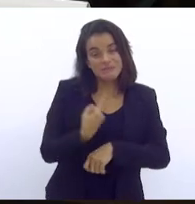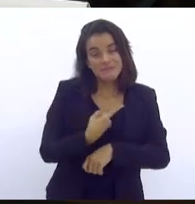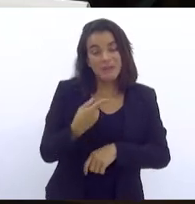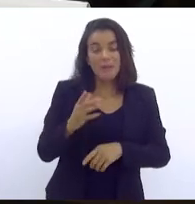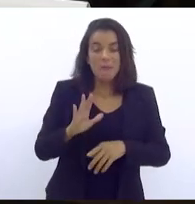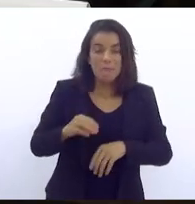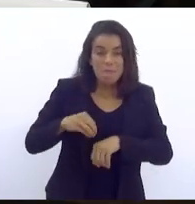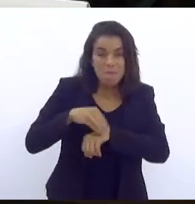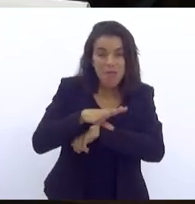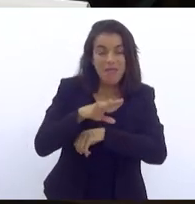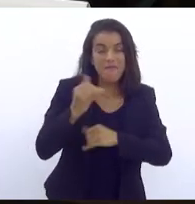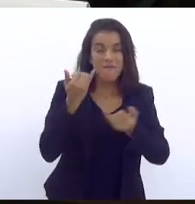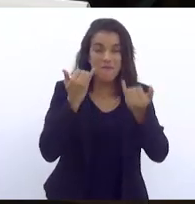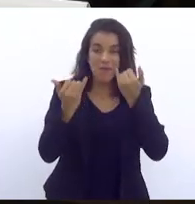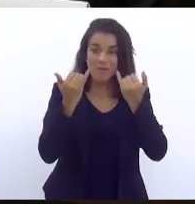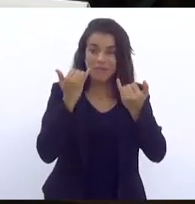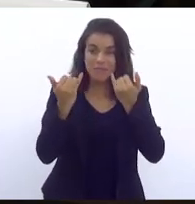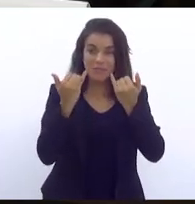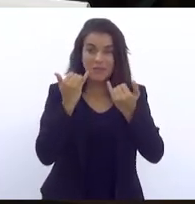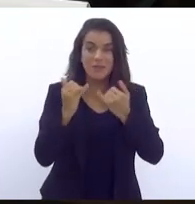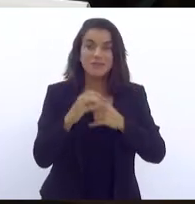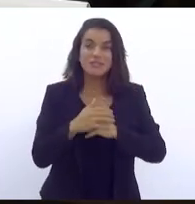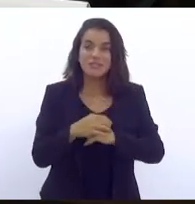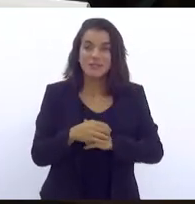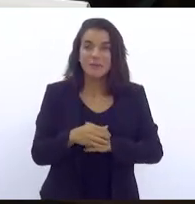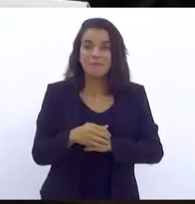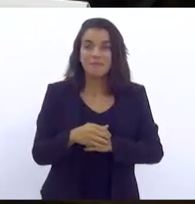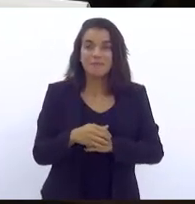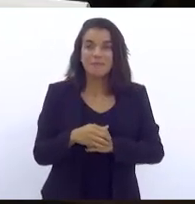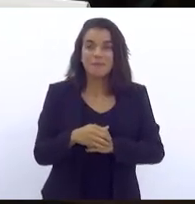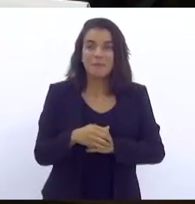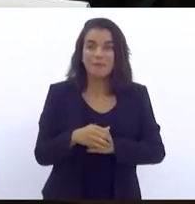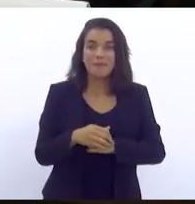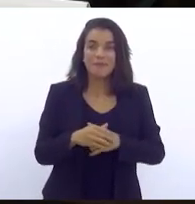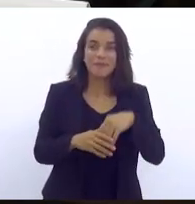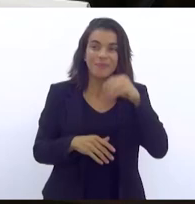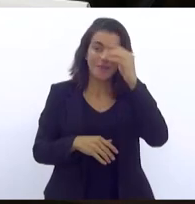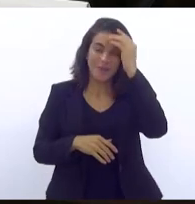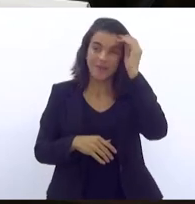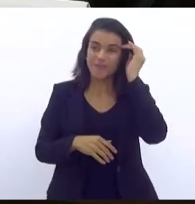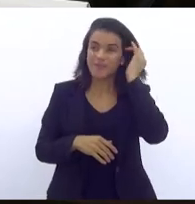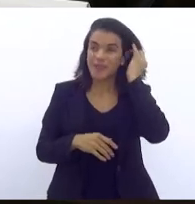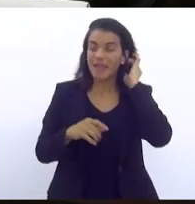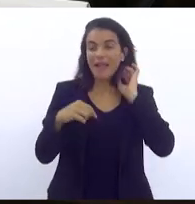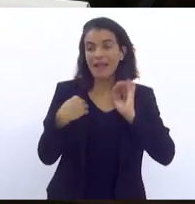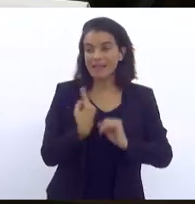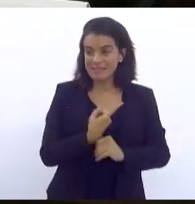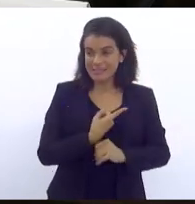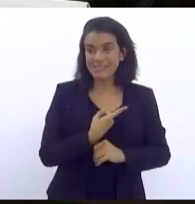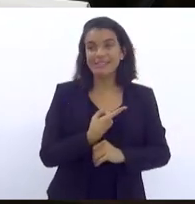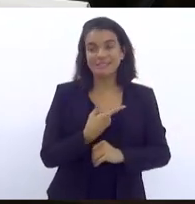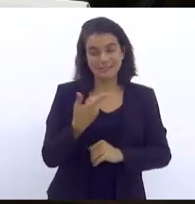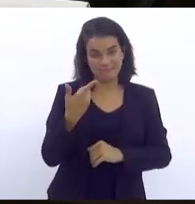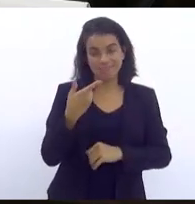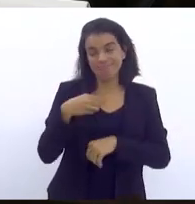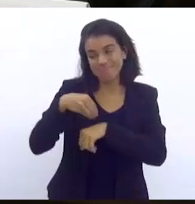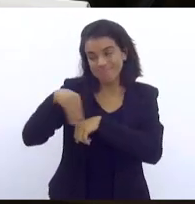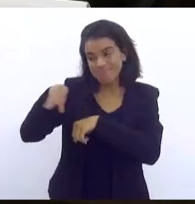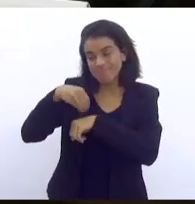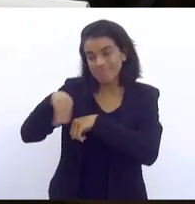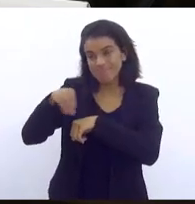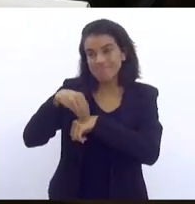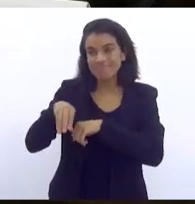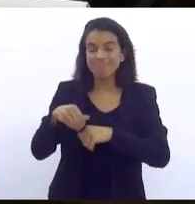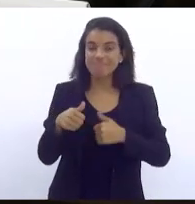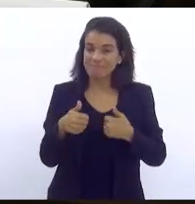informações e e dentro das nossas limitações mas eh eh a gente leva a sua solicitação e Analisa